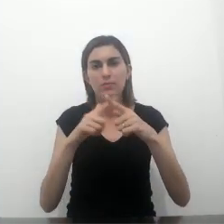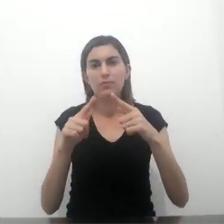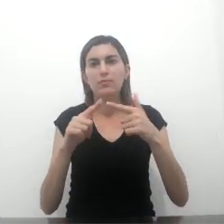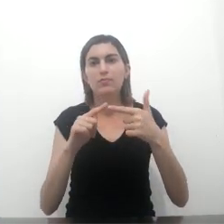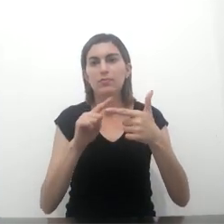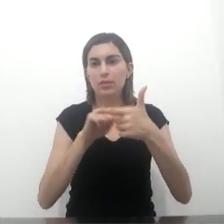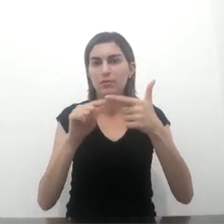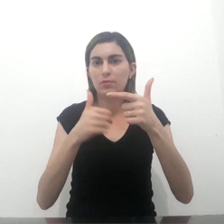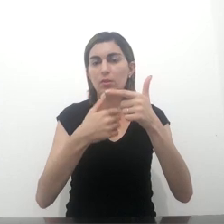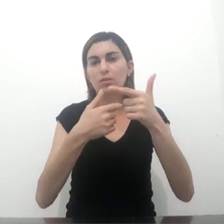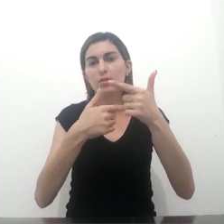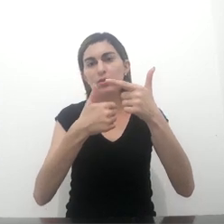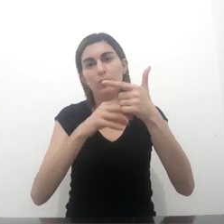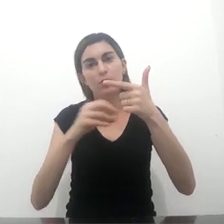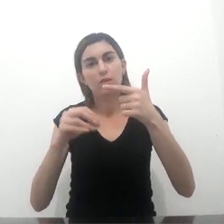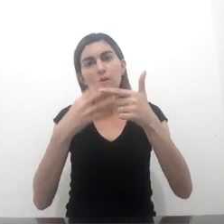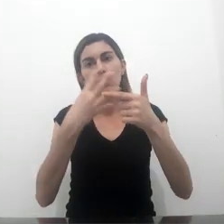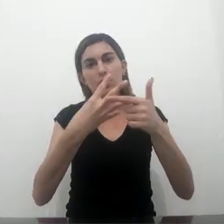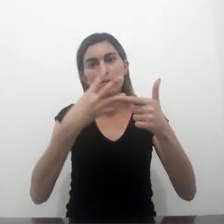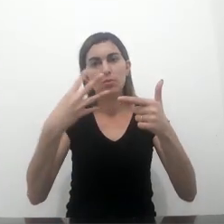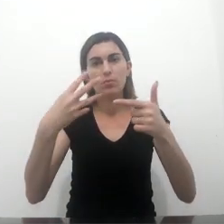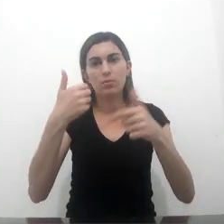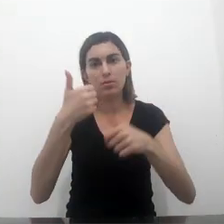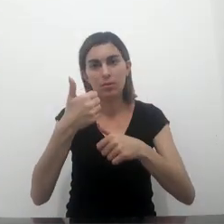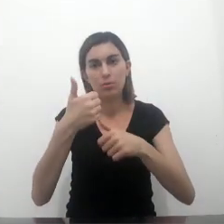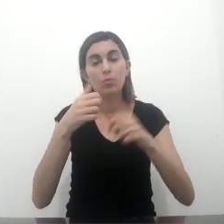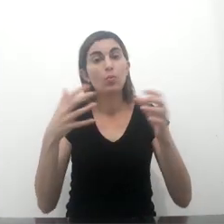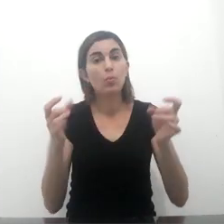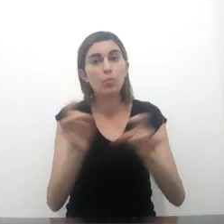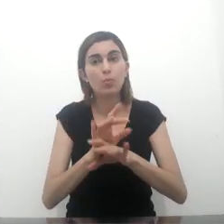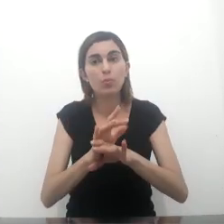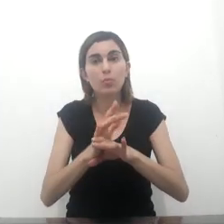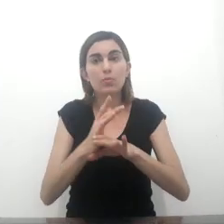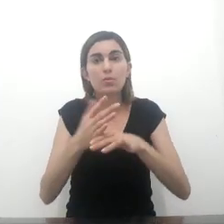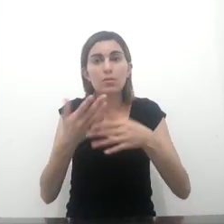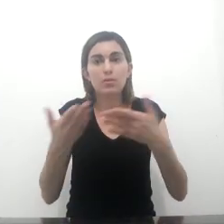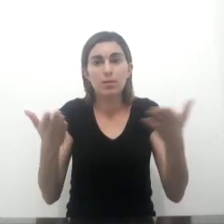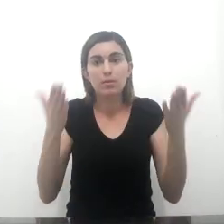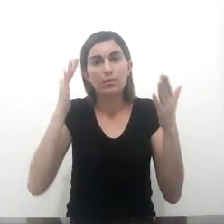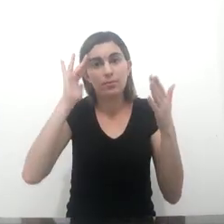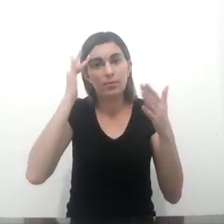44.100 dividido por 100, 441.